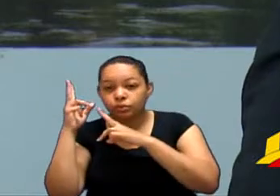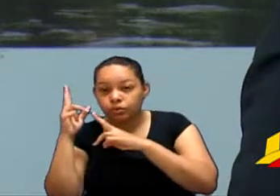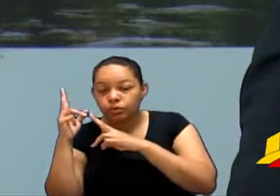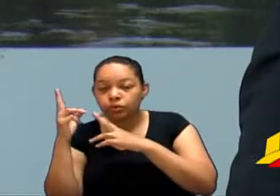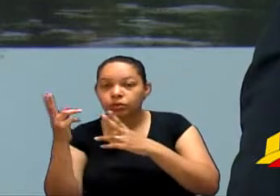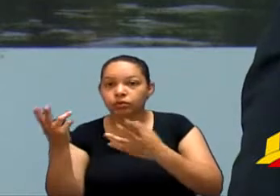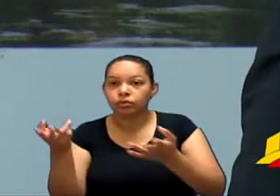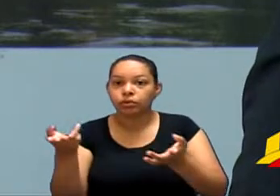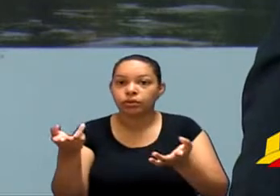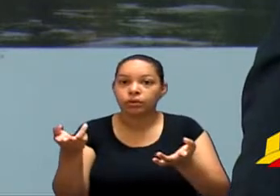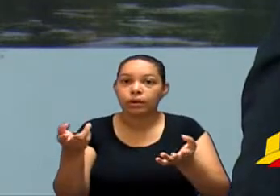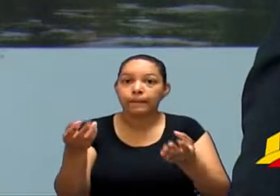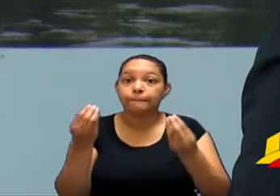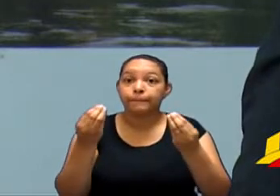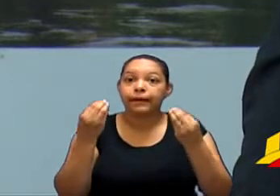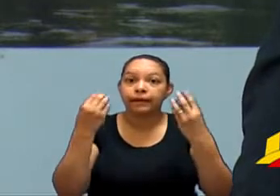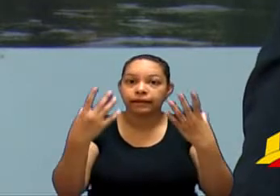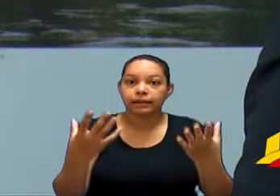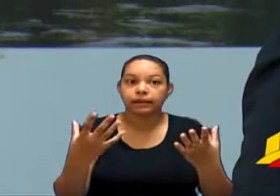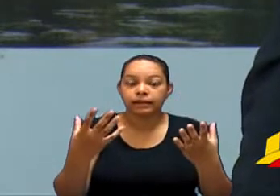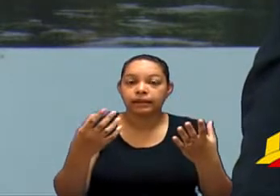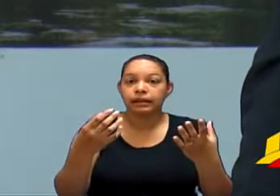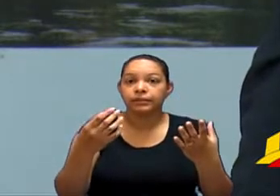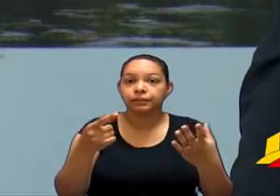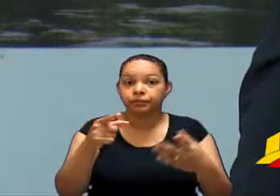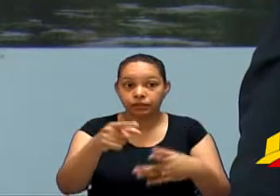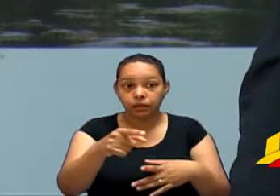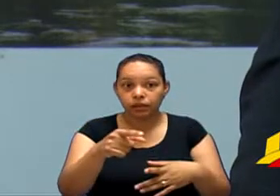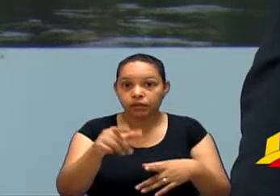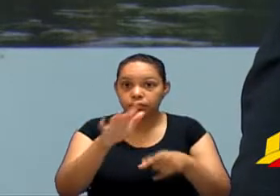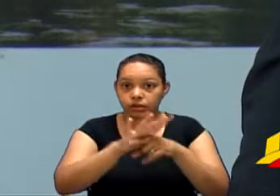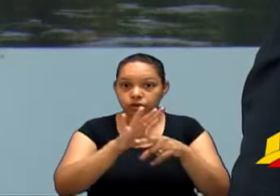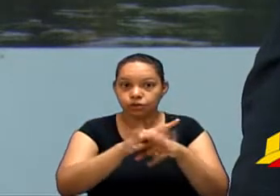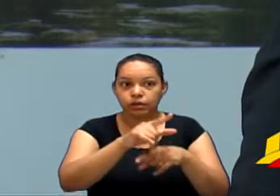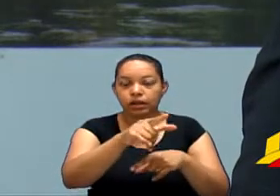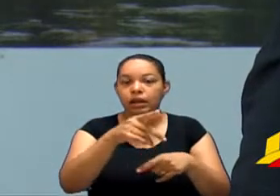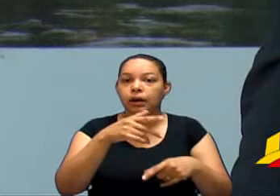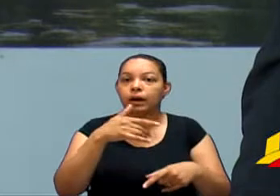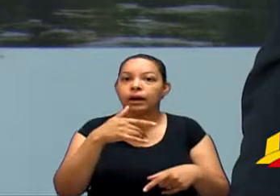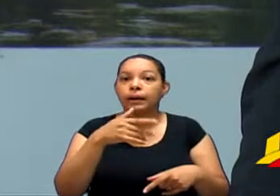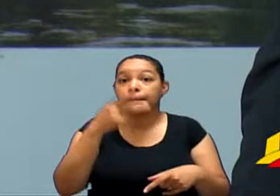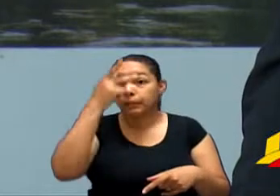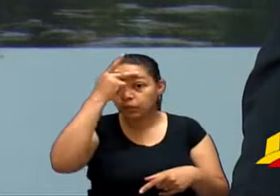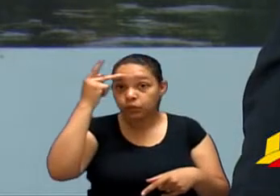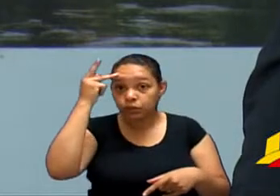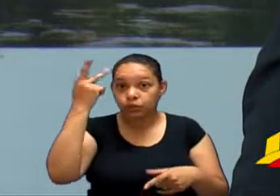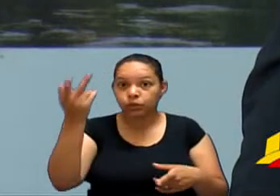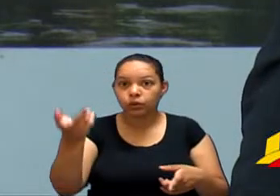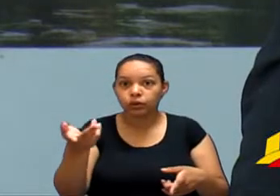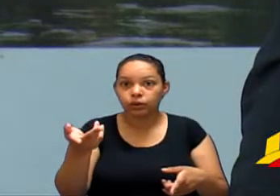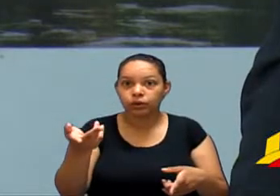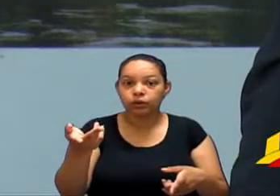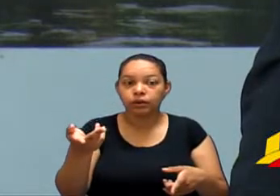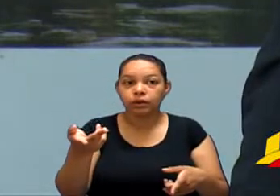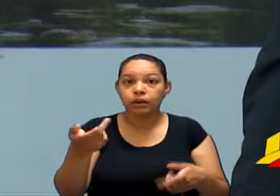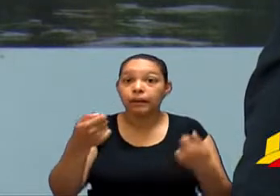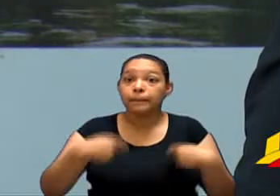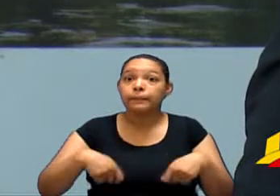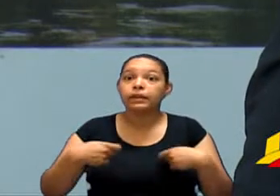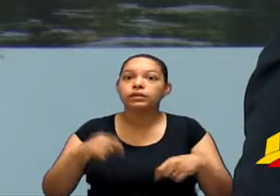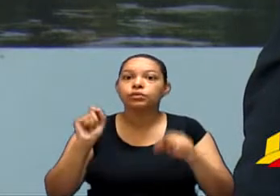você tratar um paciente com apneia do sono por exemplo você precisa ter um controle de peso desse paciente